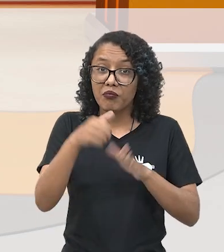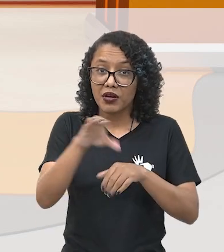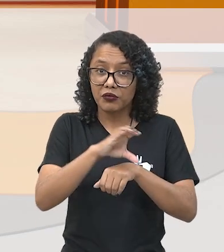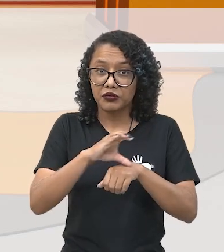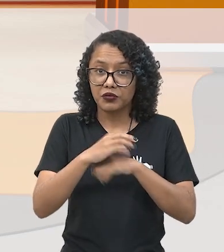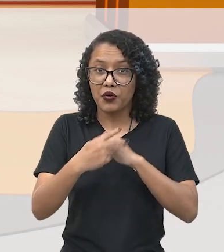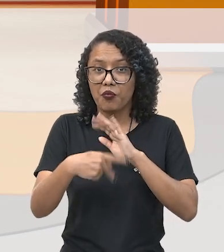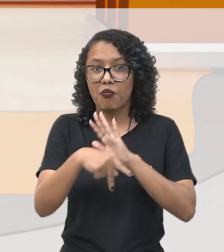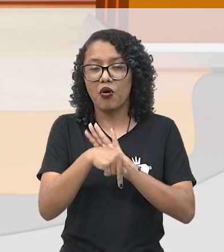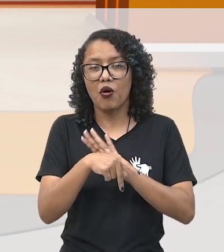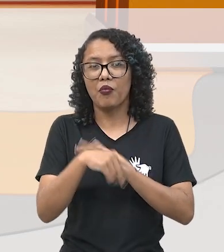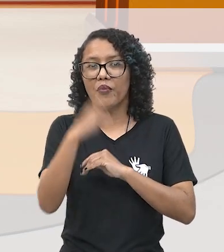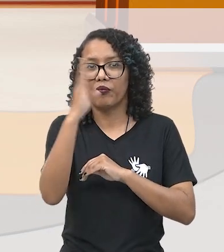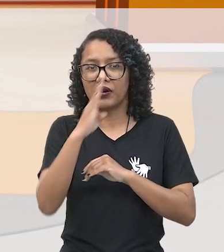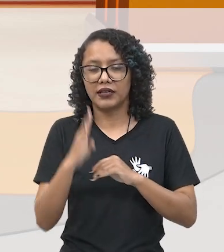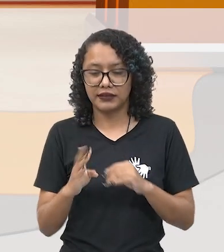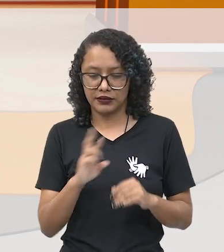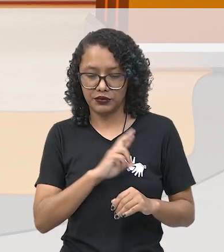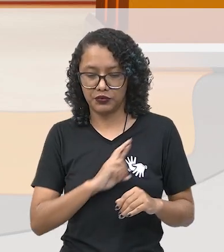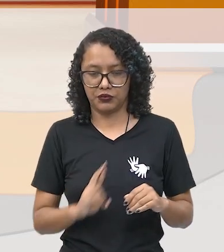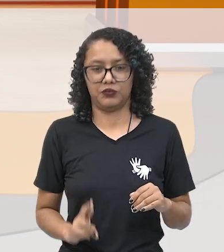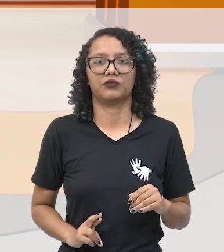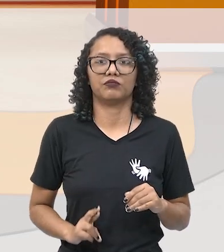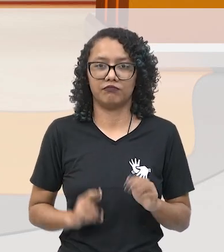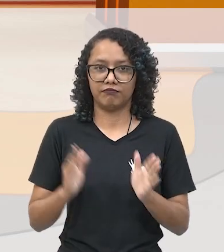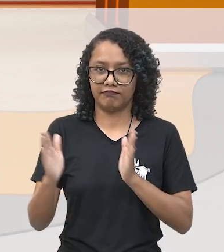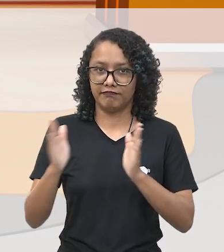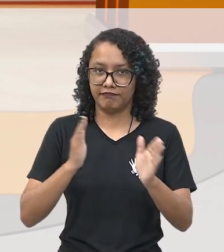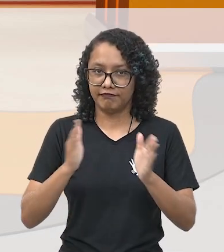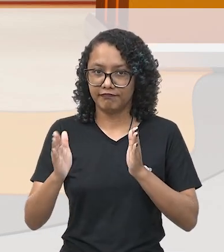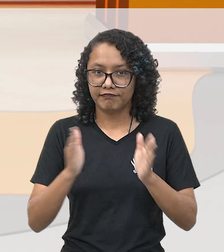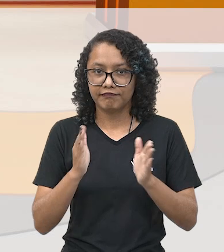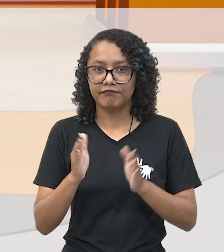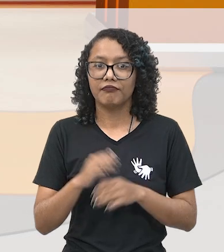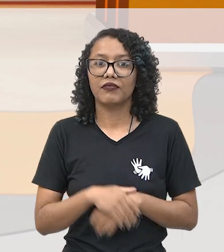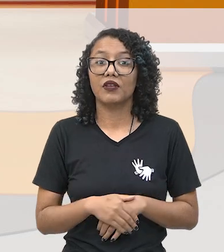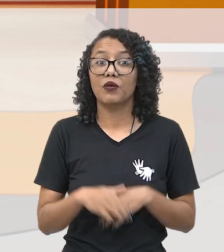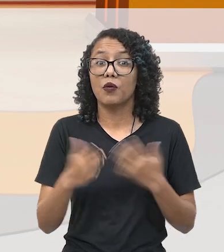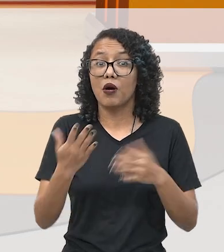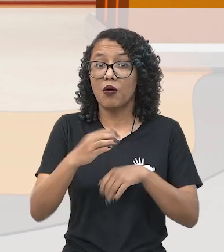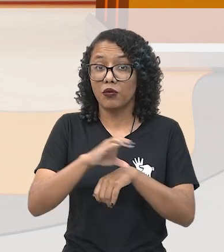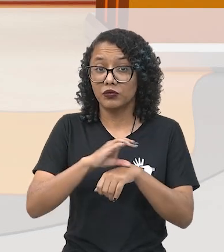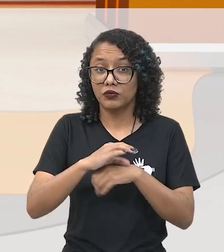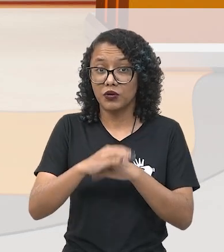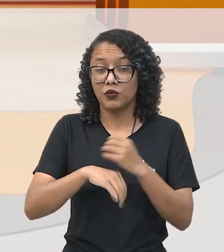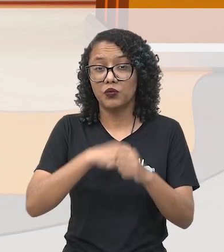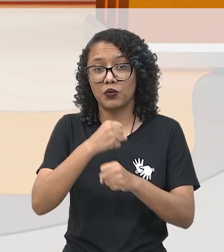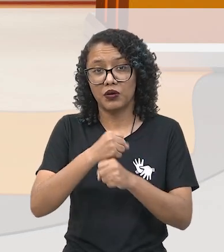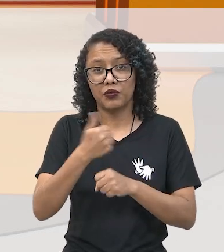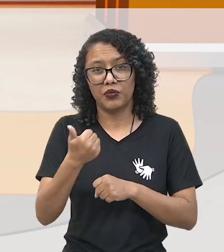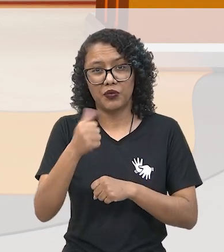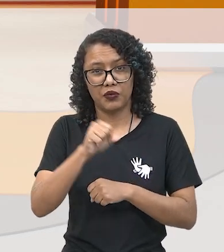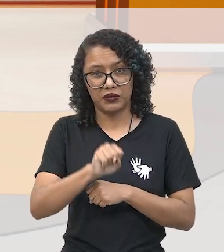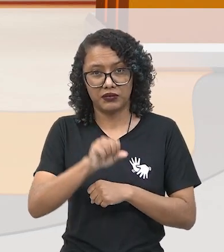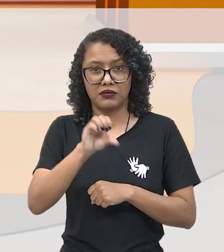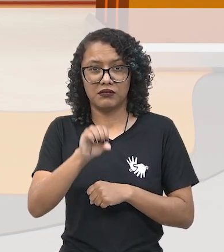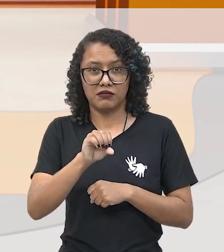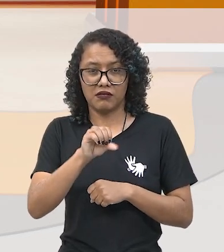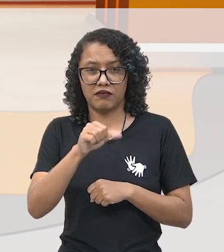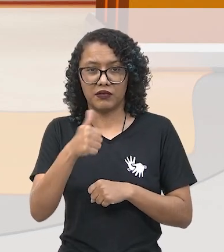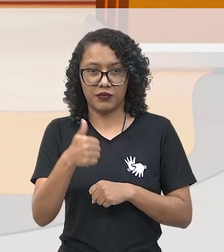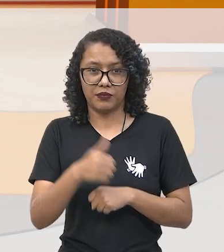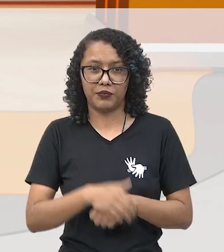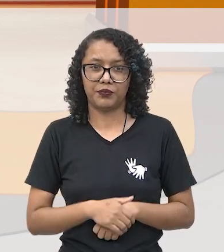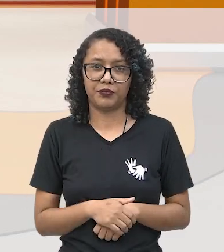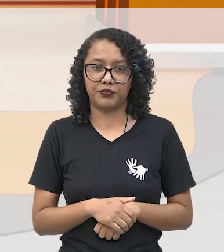tá? Tenham isso em mente, na mente de vocês, que é a Constituição de 1891. Vai representar a ruptura,